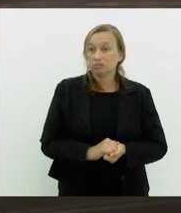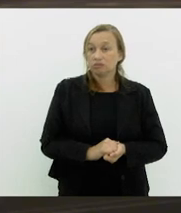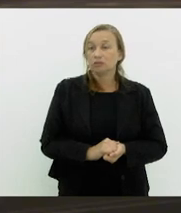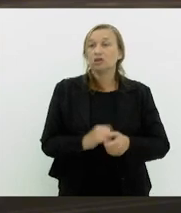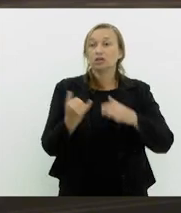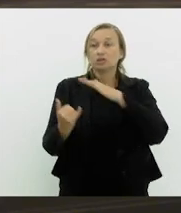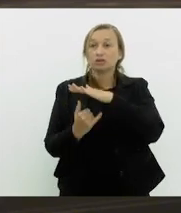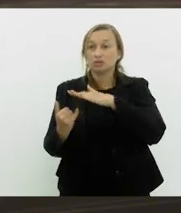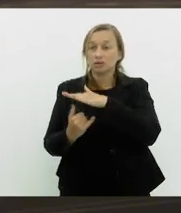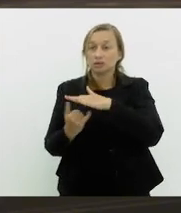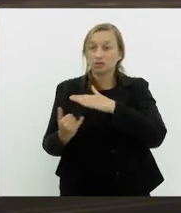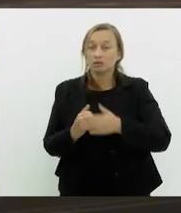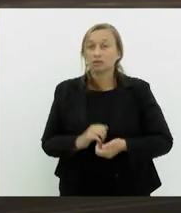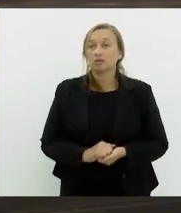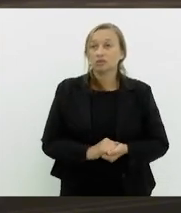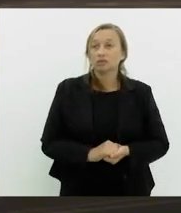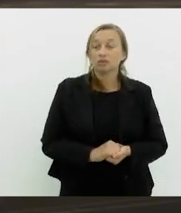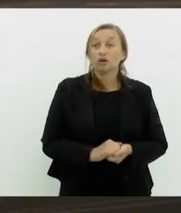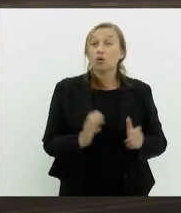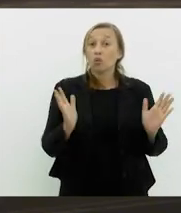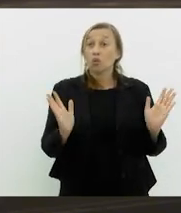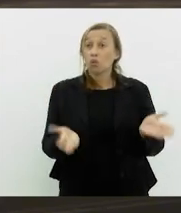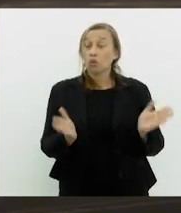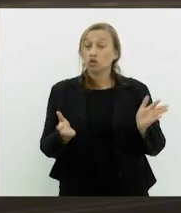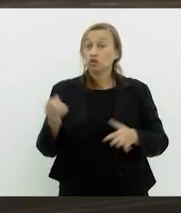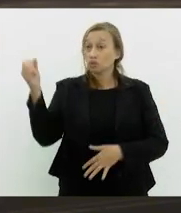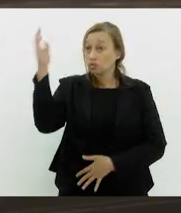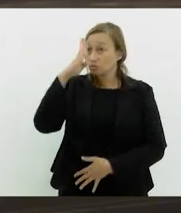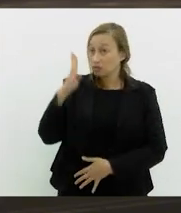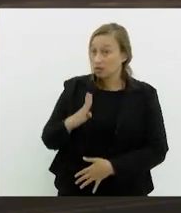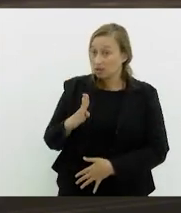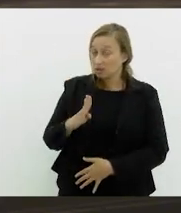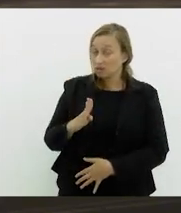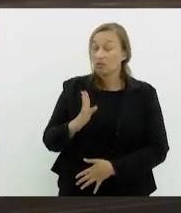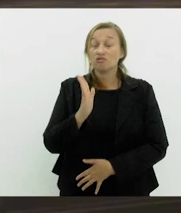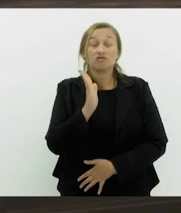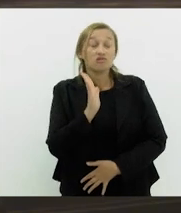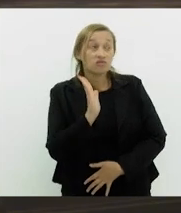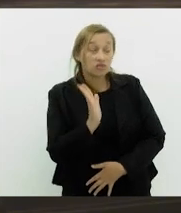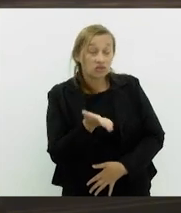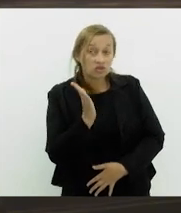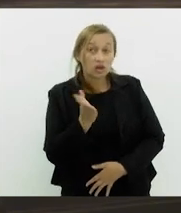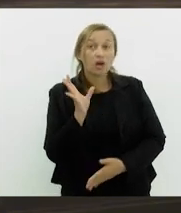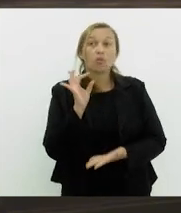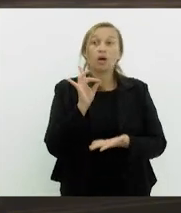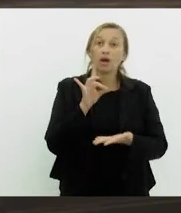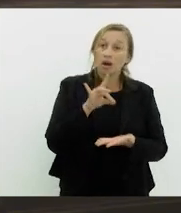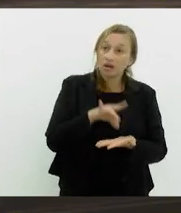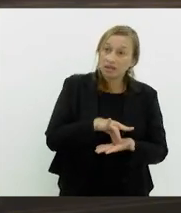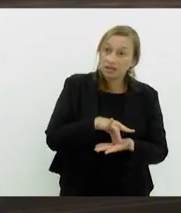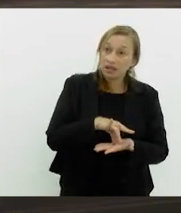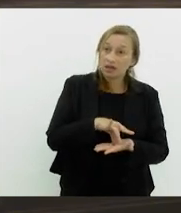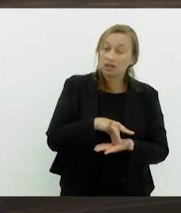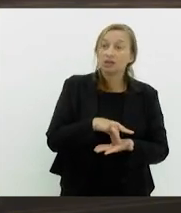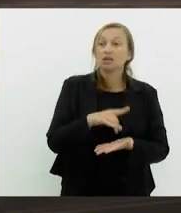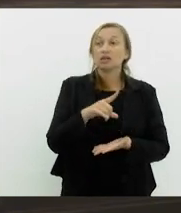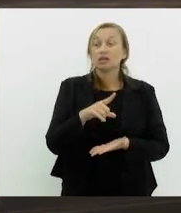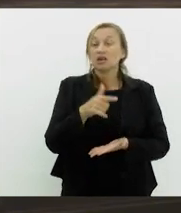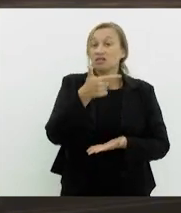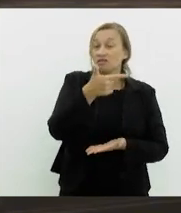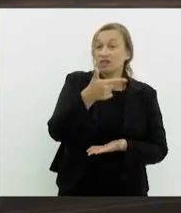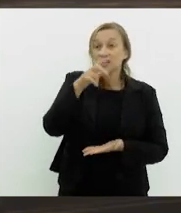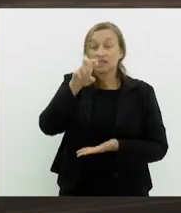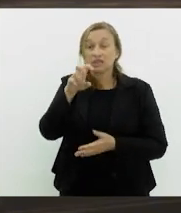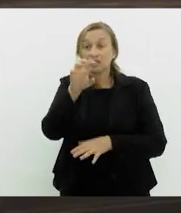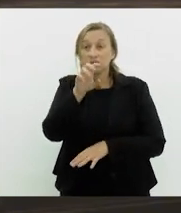do Poder Legislativo. Hoje, ela no Brasil já é uma realidade, nós estamos em 25 estados da